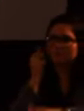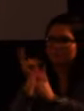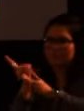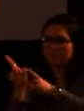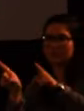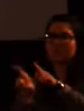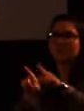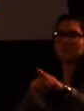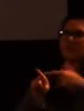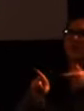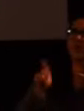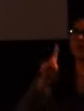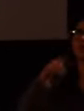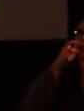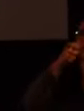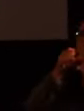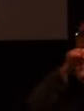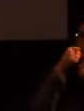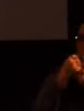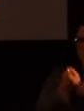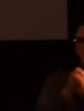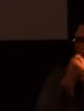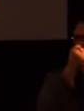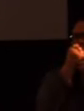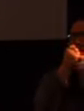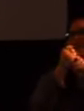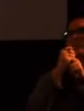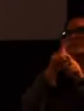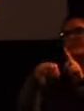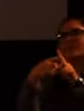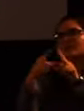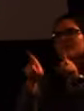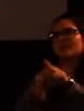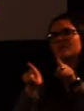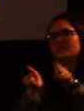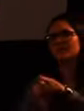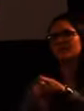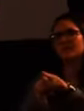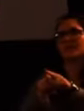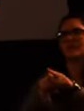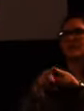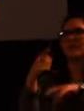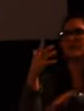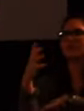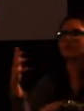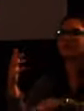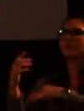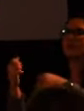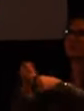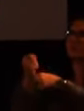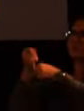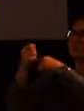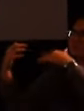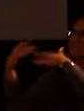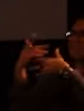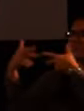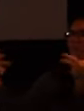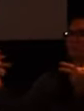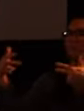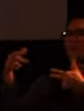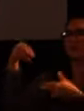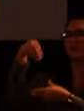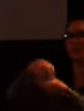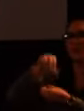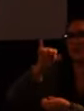urbanização integrada de interesse social e a reurbanização integrada. Não existem novidades nesse